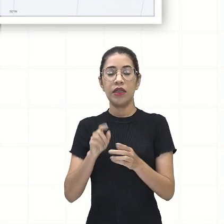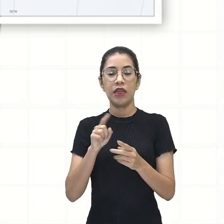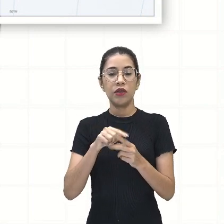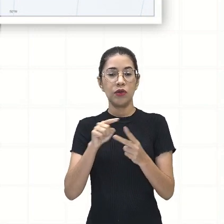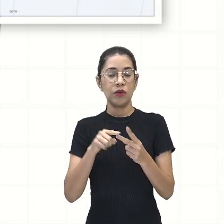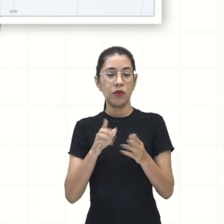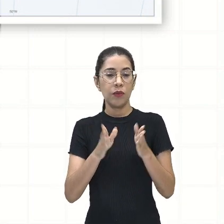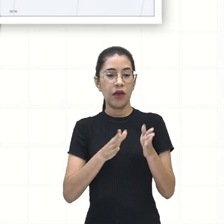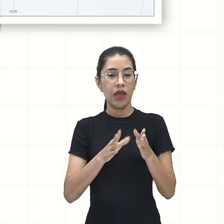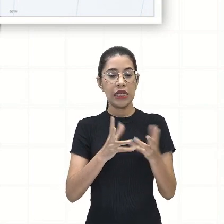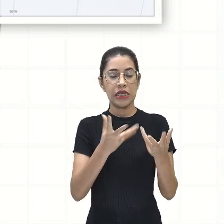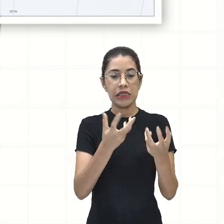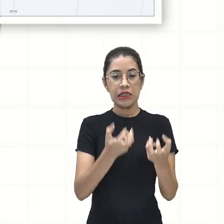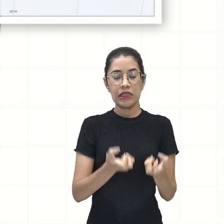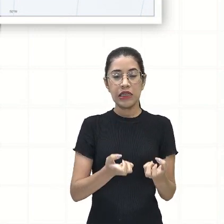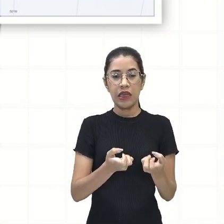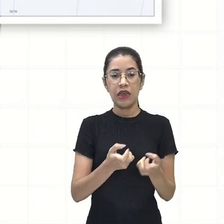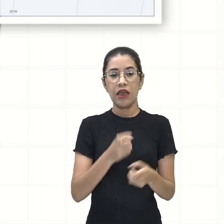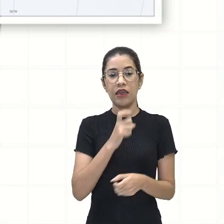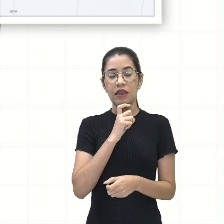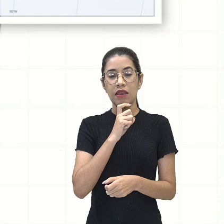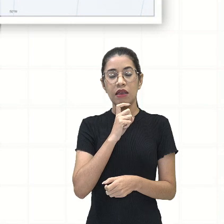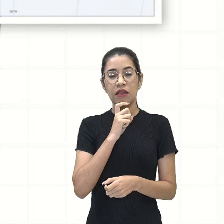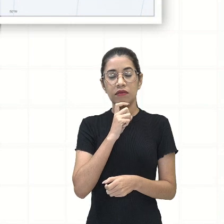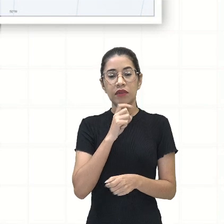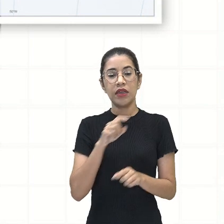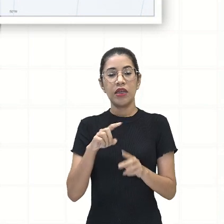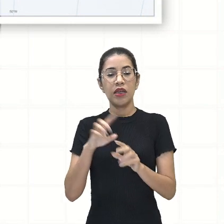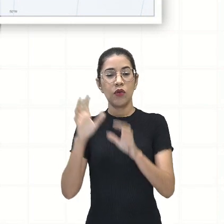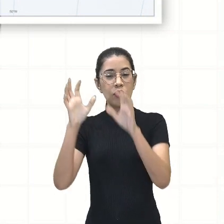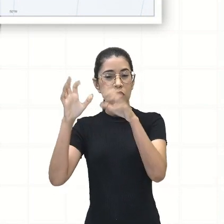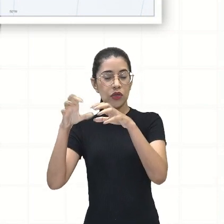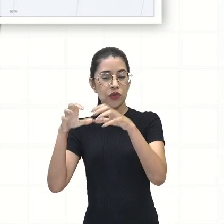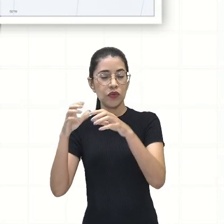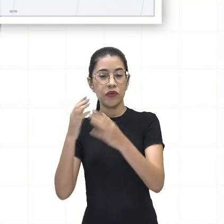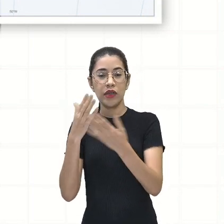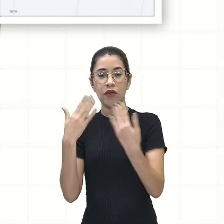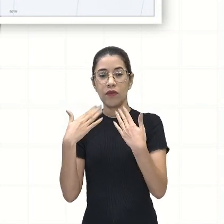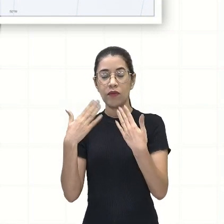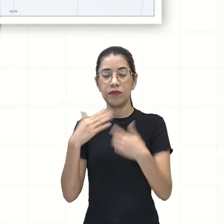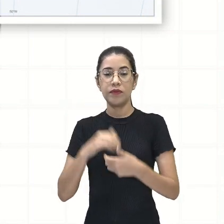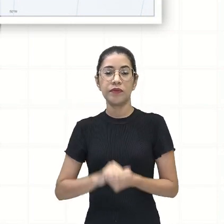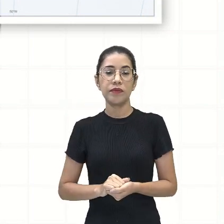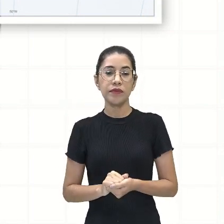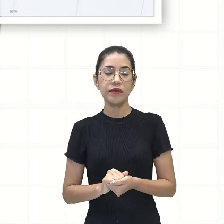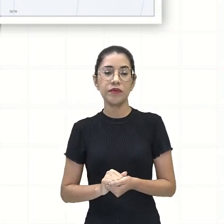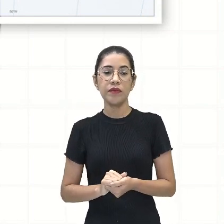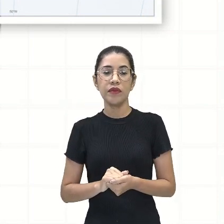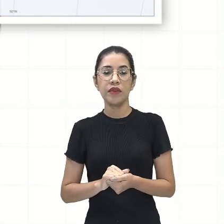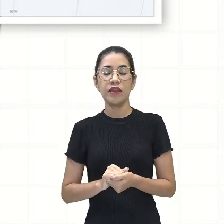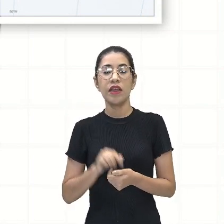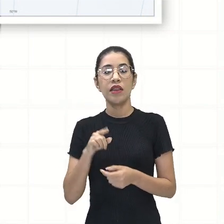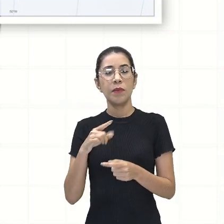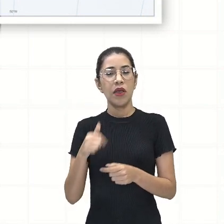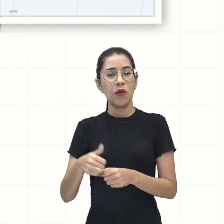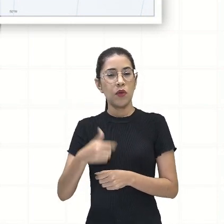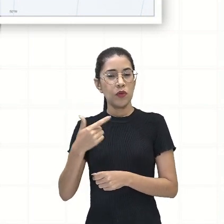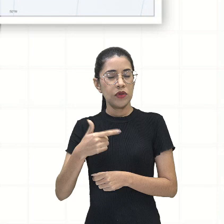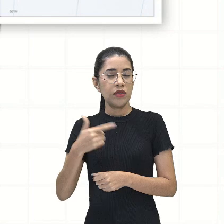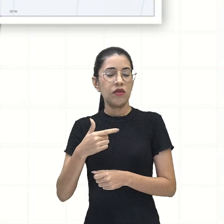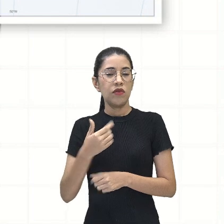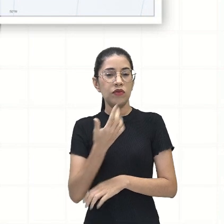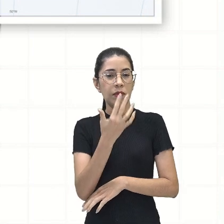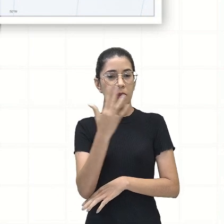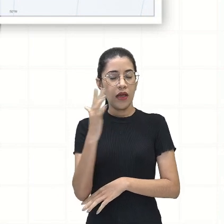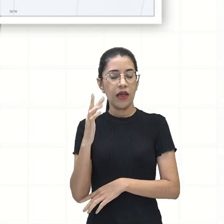distintas, uma seca, que é o inverno, e outra chuvosa, que é o verão. O cerrado é a segunda maior formação